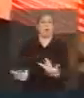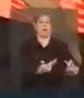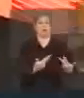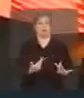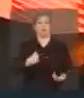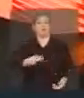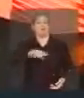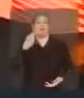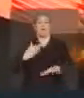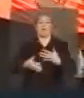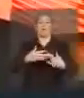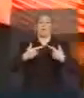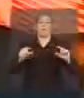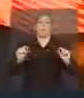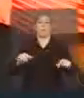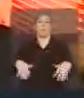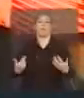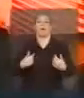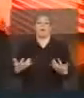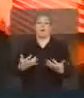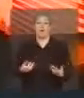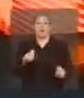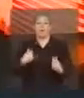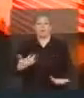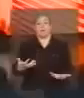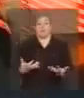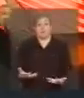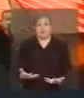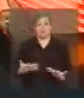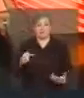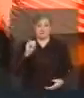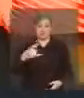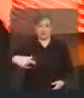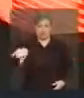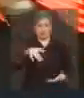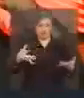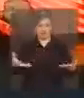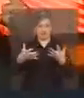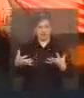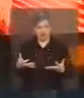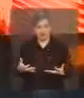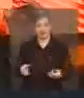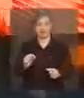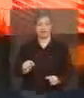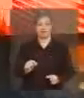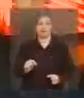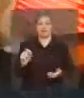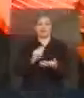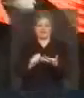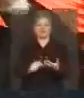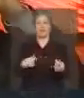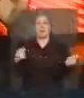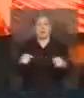poder falar o que eu quiser, quando eu quiser e como eu quiser. E se você quiser, mina, ainda de sobra,